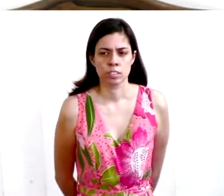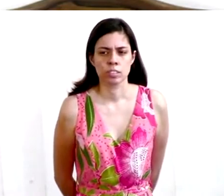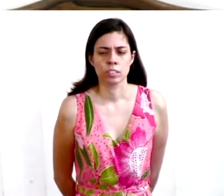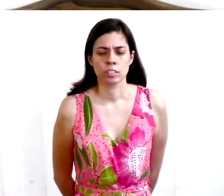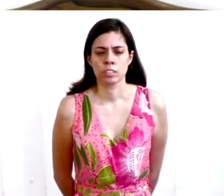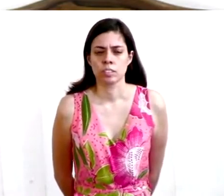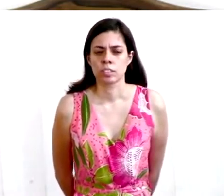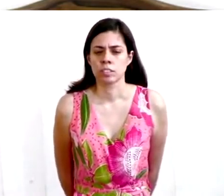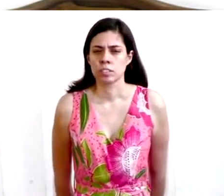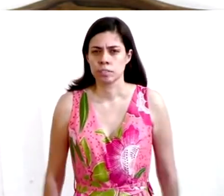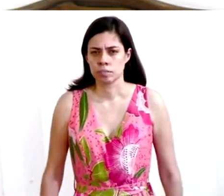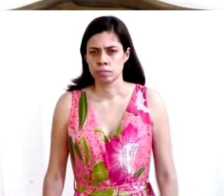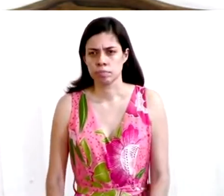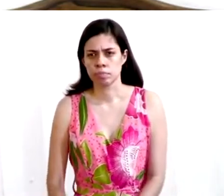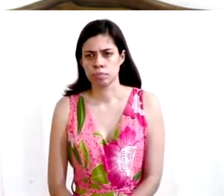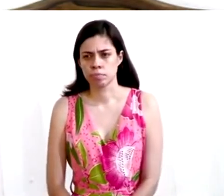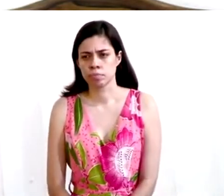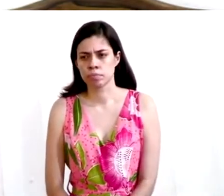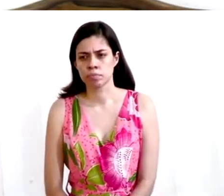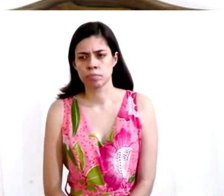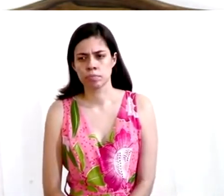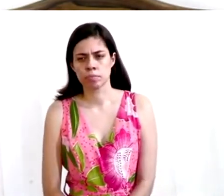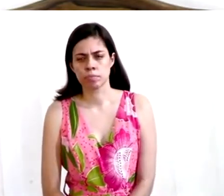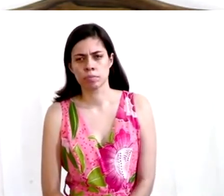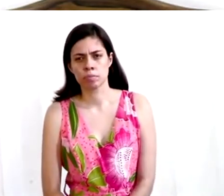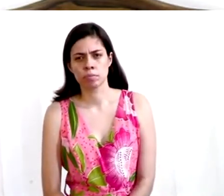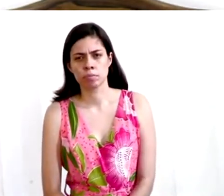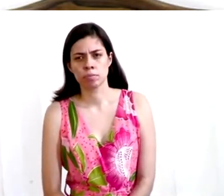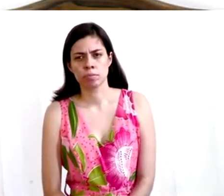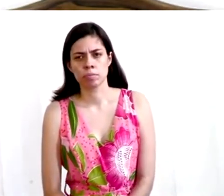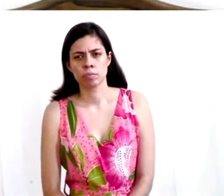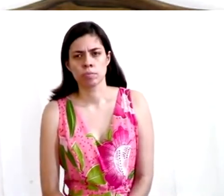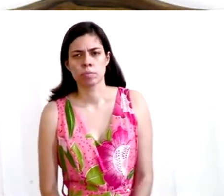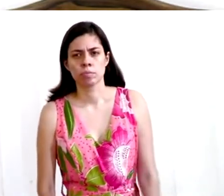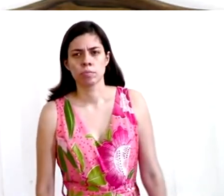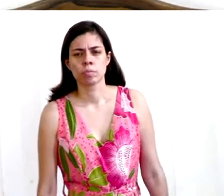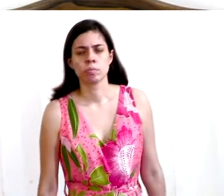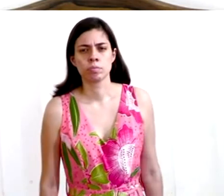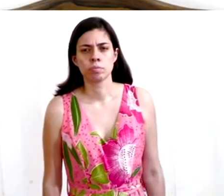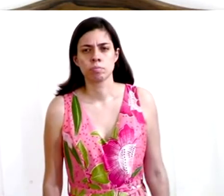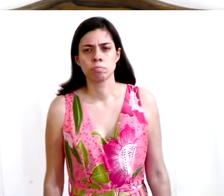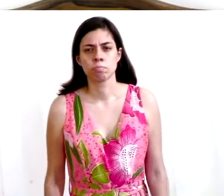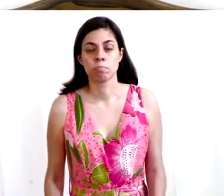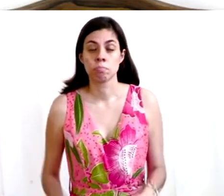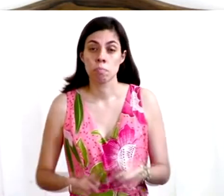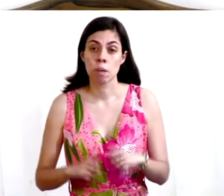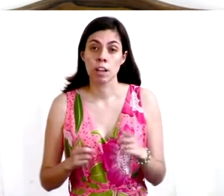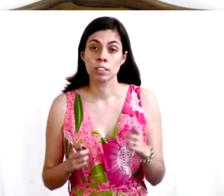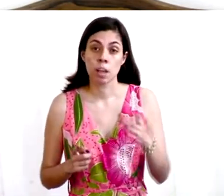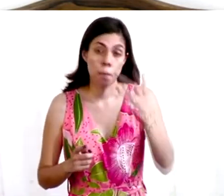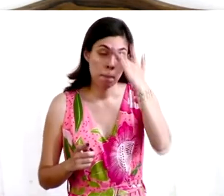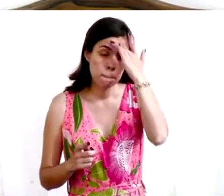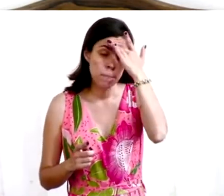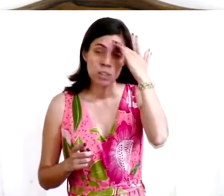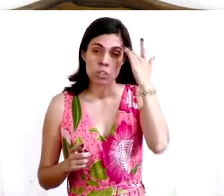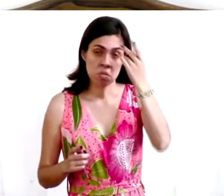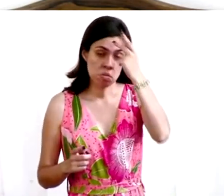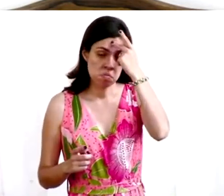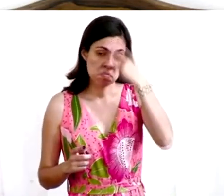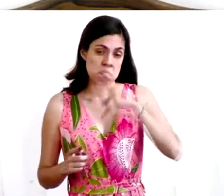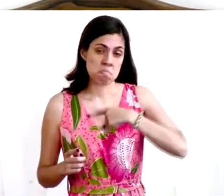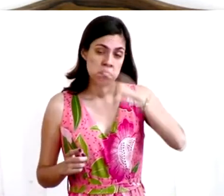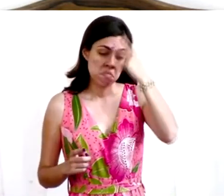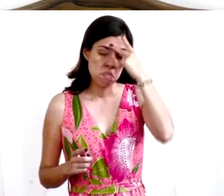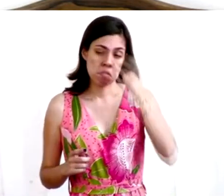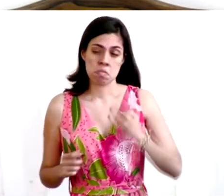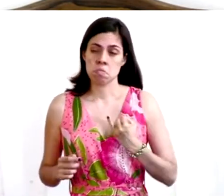seus presentes, e eles saíram glorificando a Deus. Enquanto isso, os religiosos ficaram olhando, dizendo: Quem é este? Quem